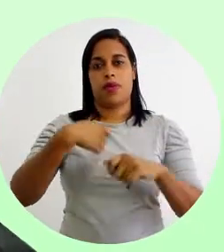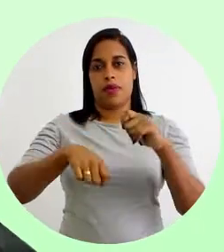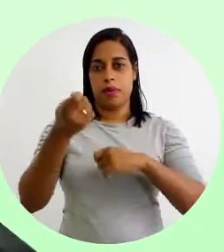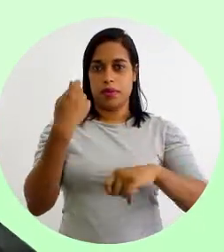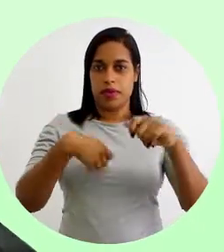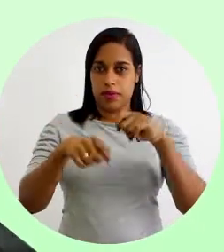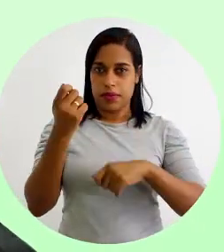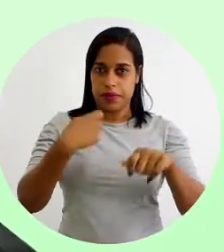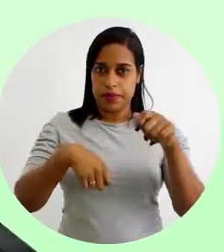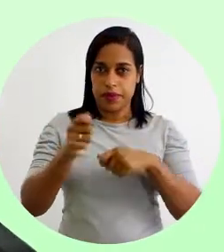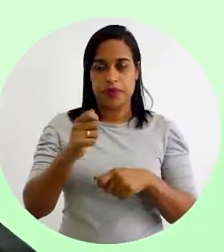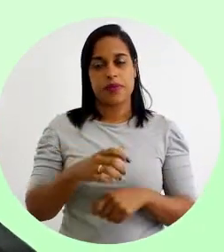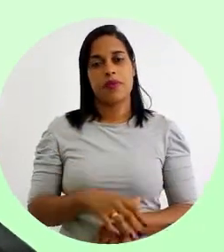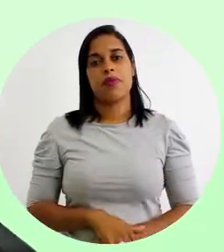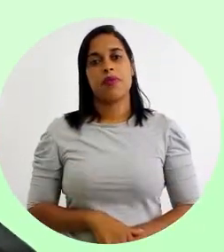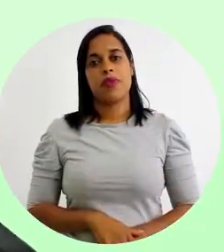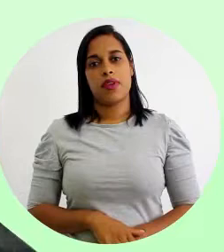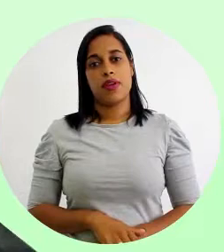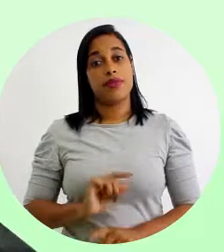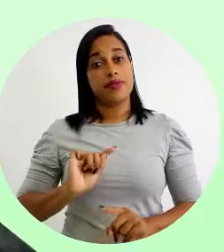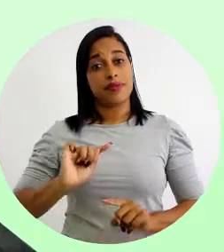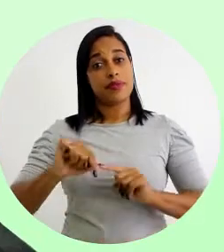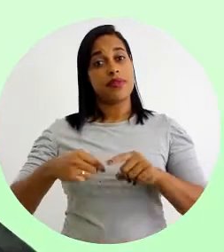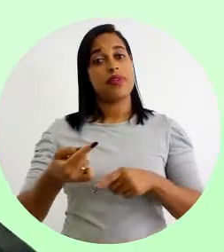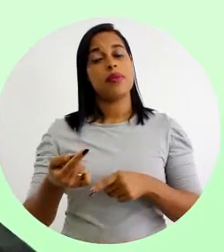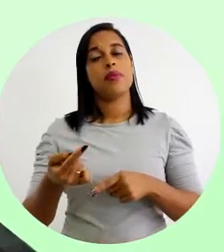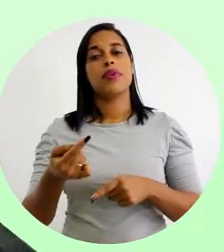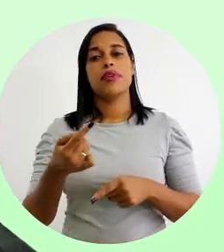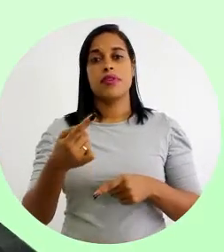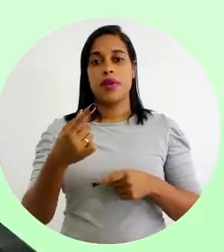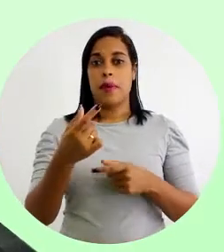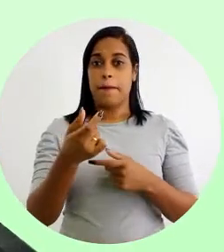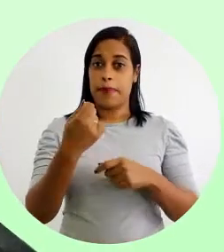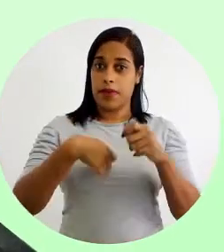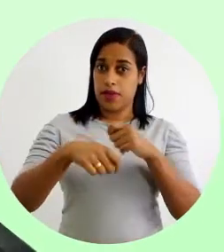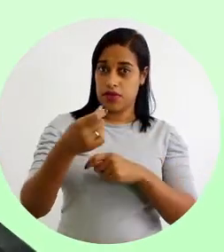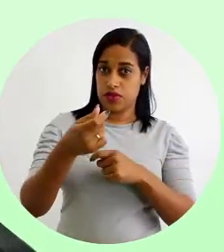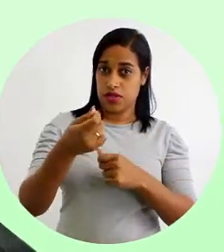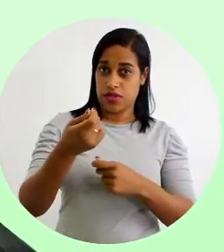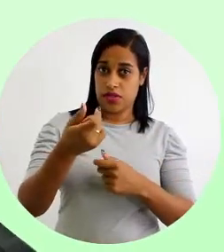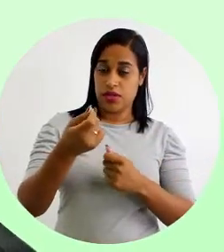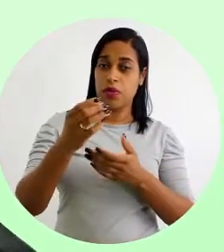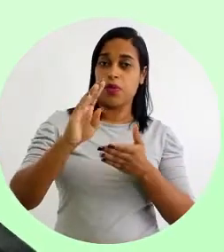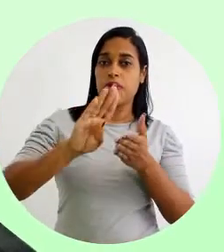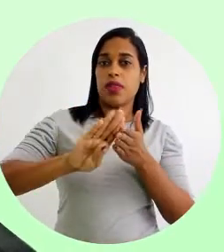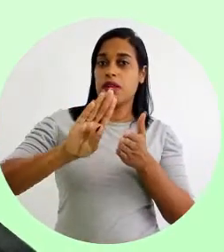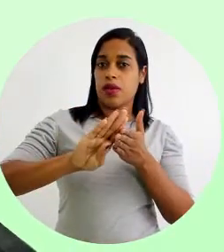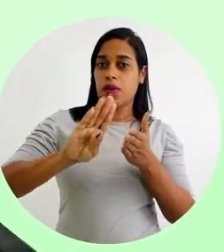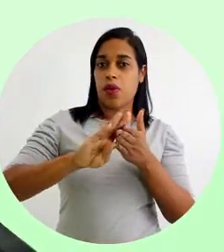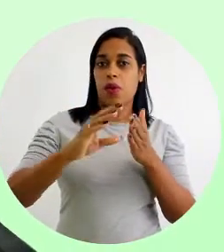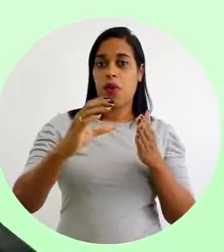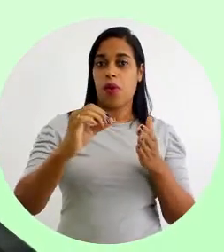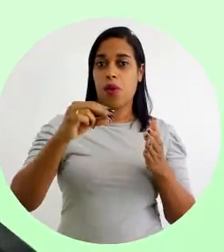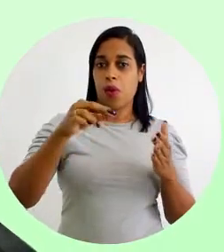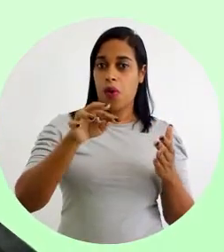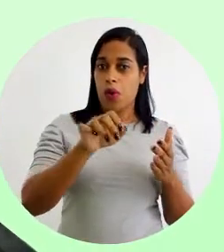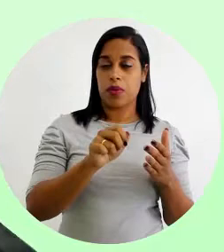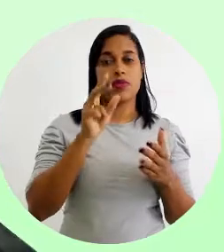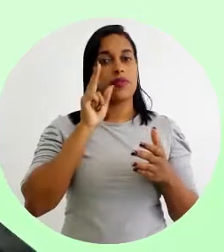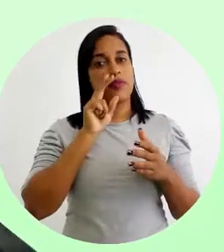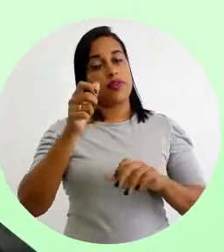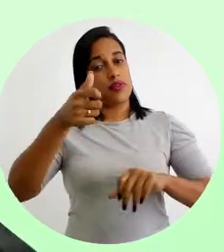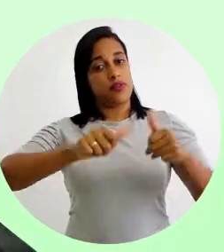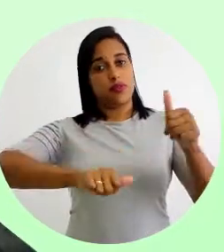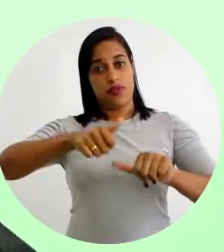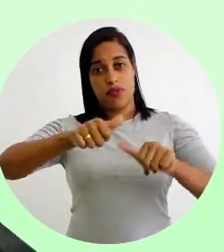capital. Então, a questão da prestação de conta, a gente tem que organizar, verificar se